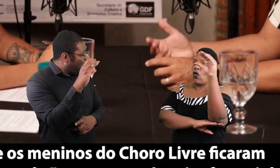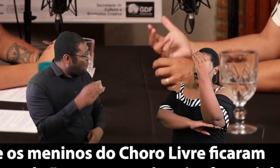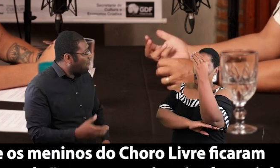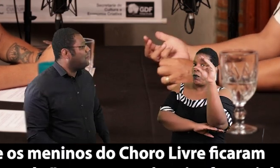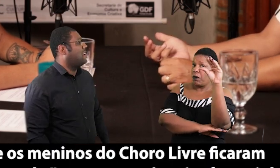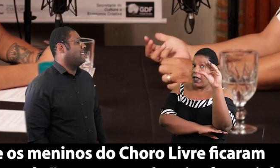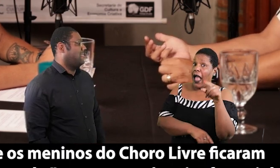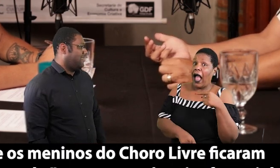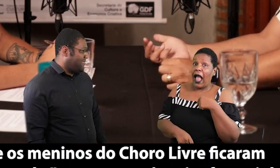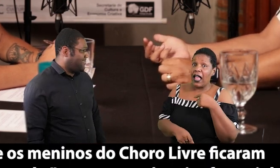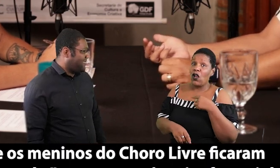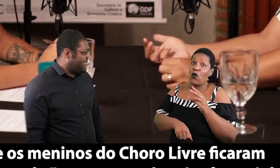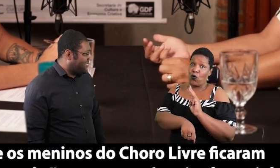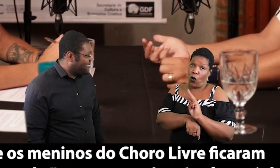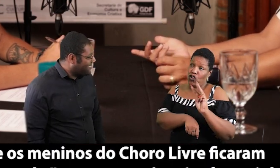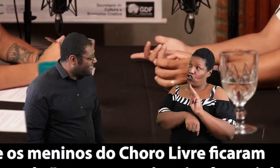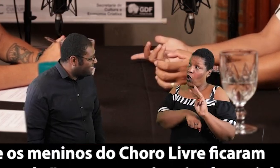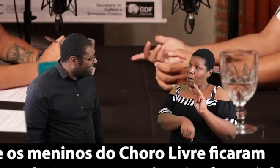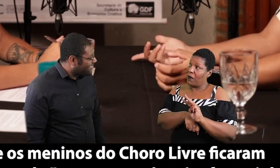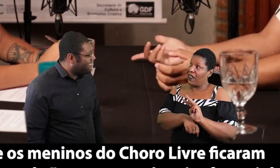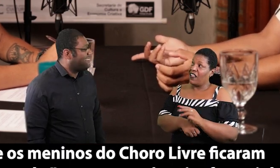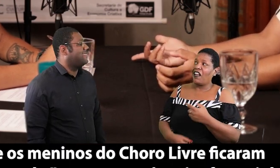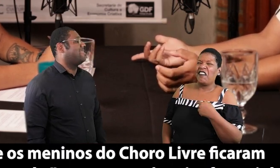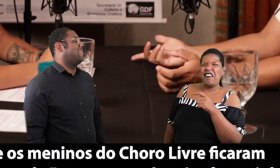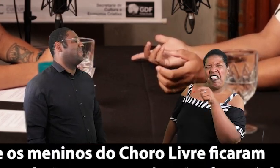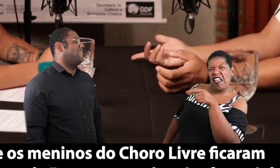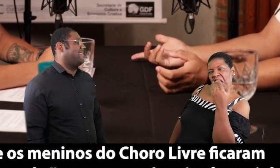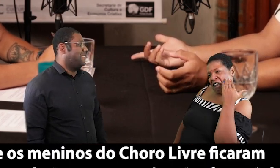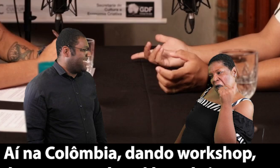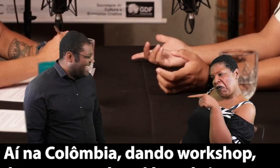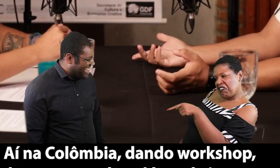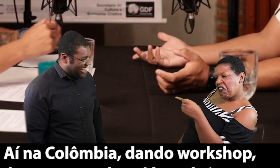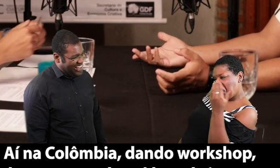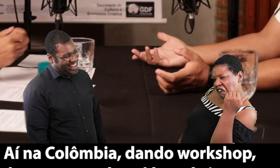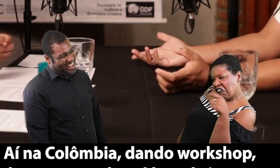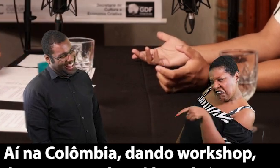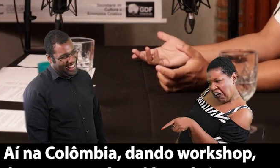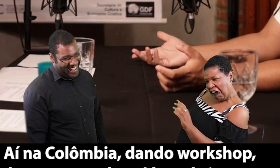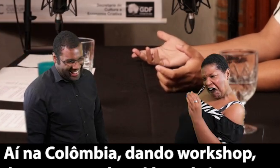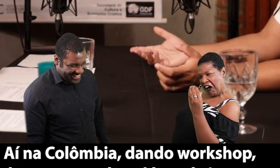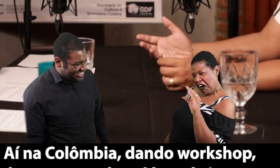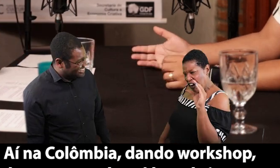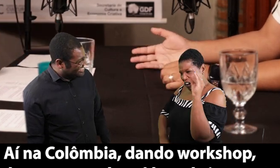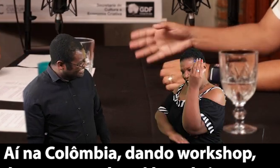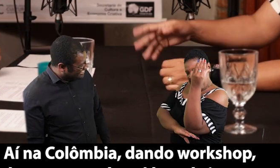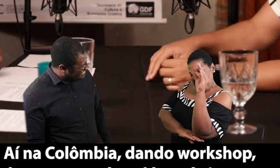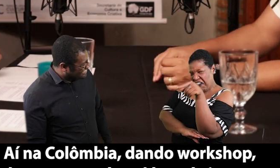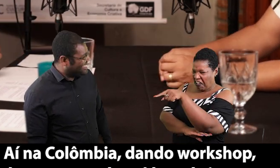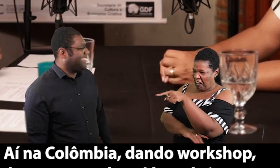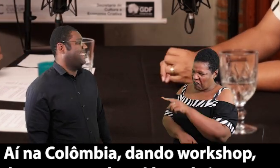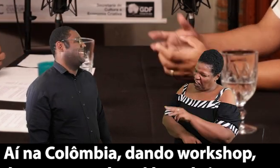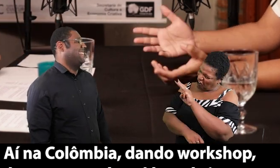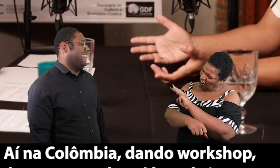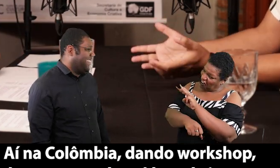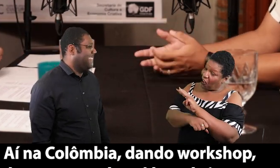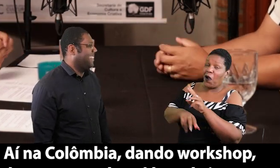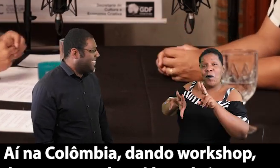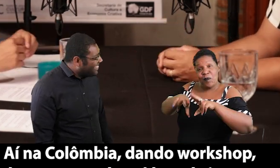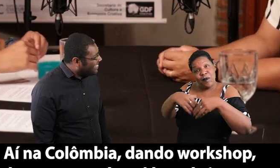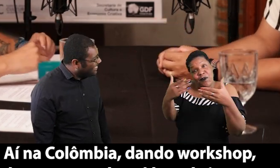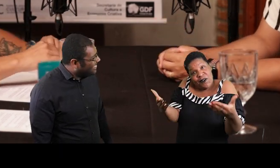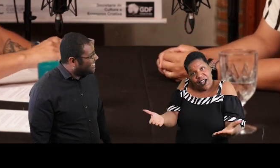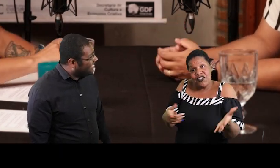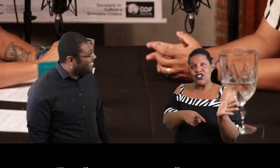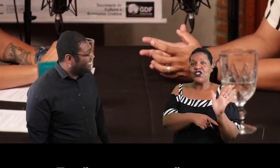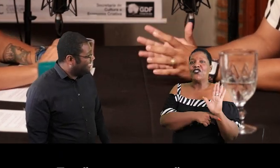os meninos do Choro Livre ficaram me sacaneando. Porra, tu tá muito famosinho, hein? Na Colômbia, dando workshop. Tudo por causa dos vídeos da